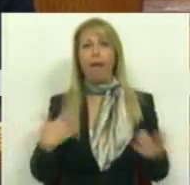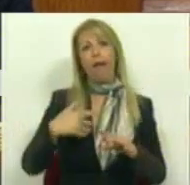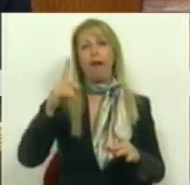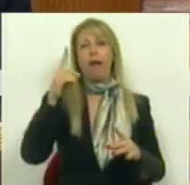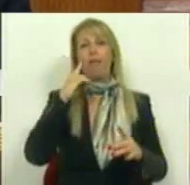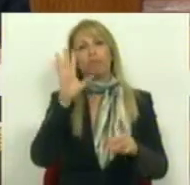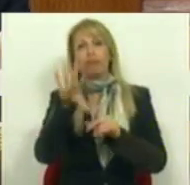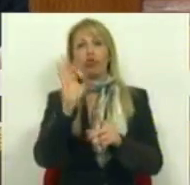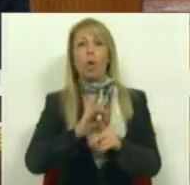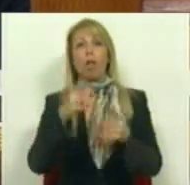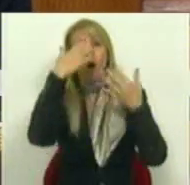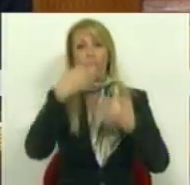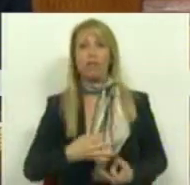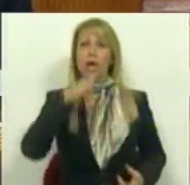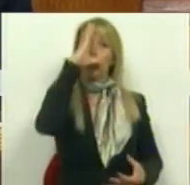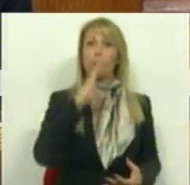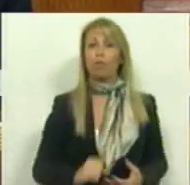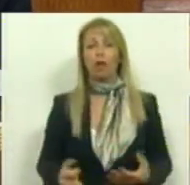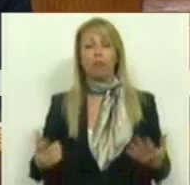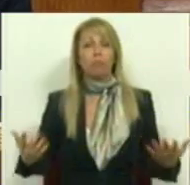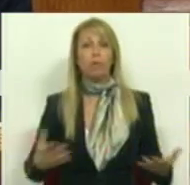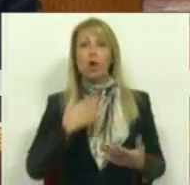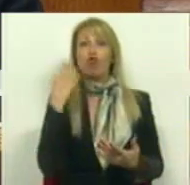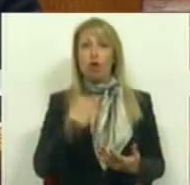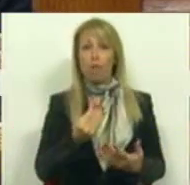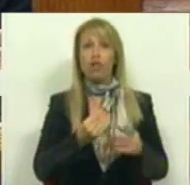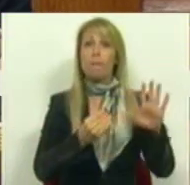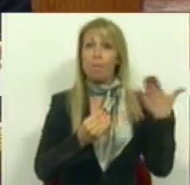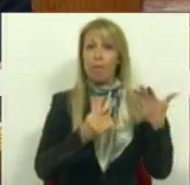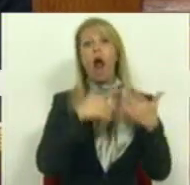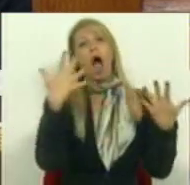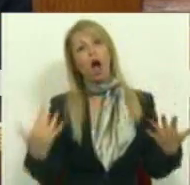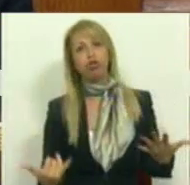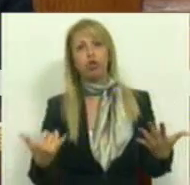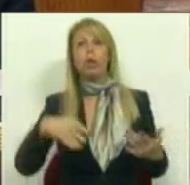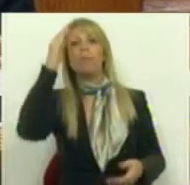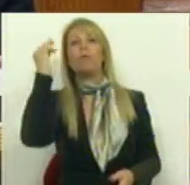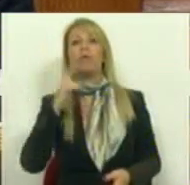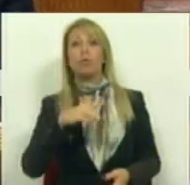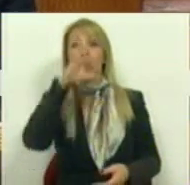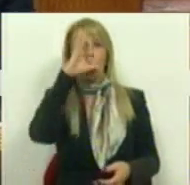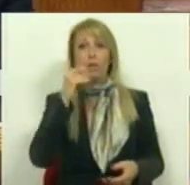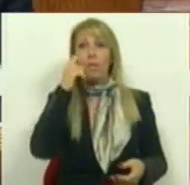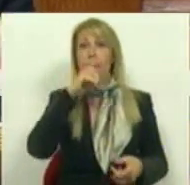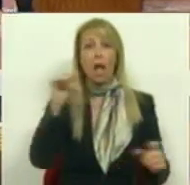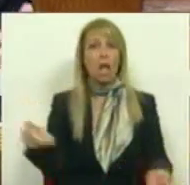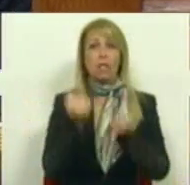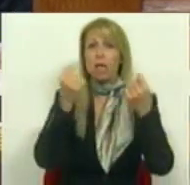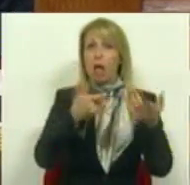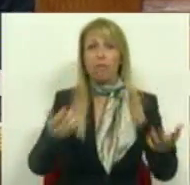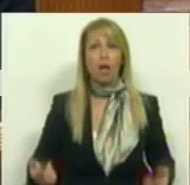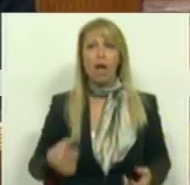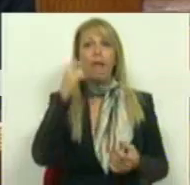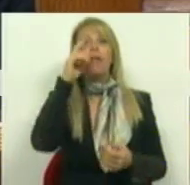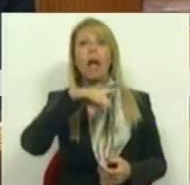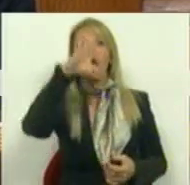Governo. Primeiro, os jovens, agora os professores. Não sabemos quem está a salvo, não sabemos de quem é que o Governo se